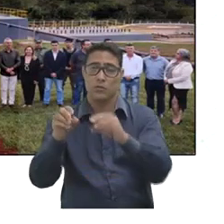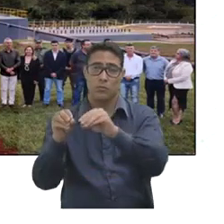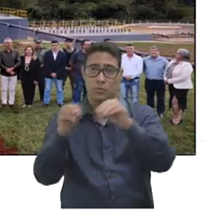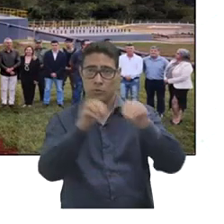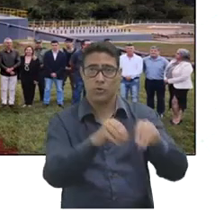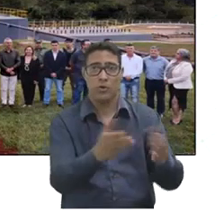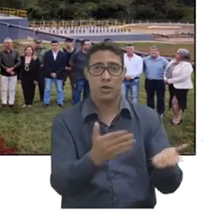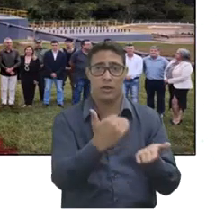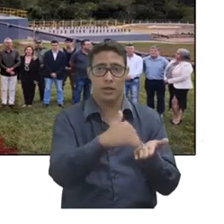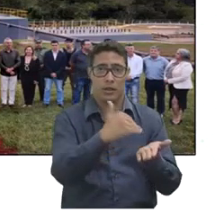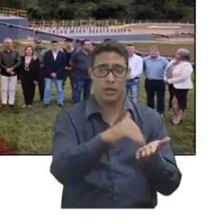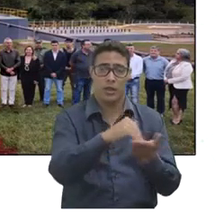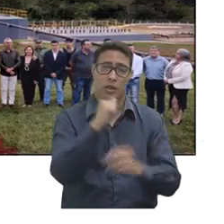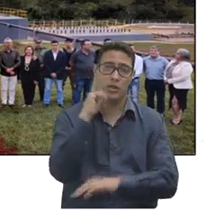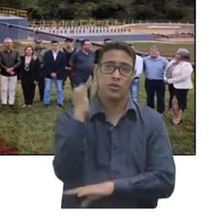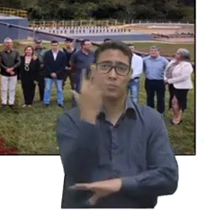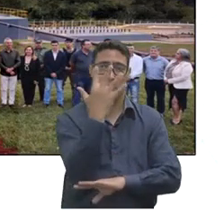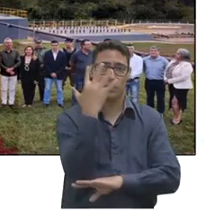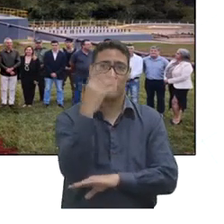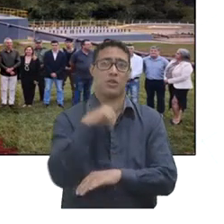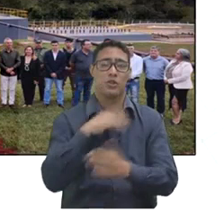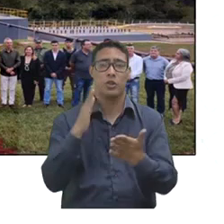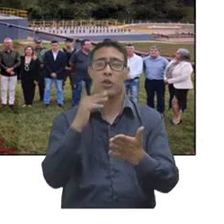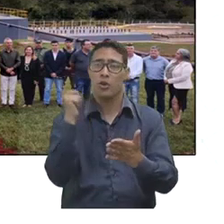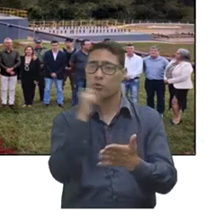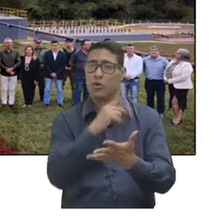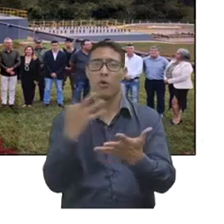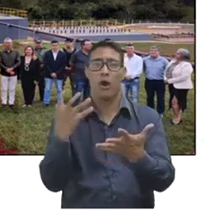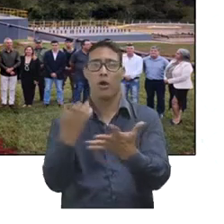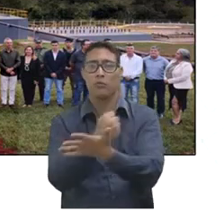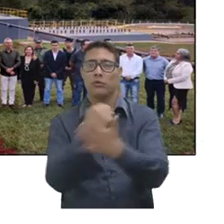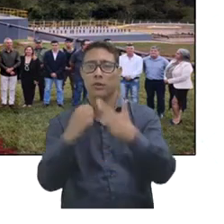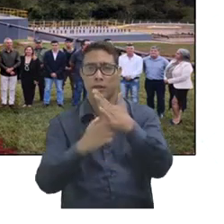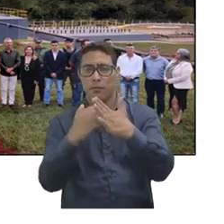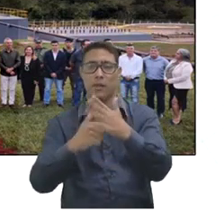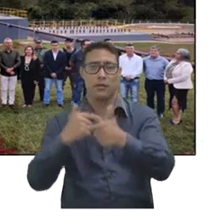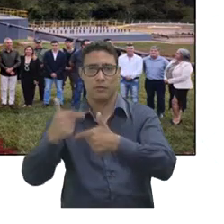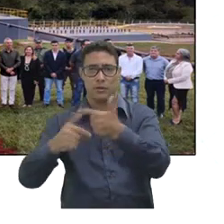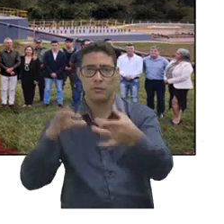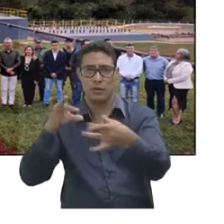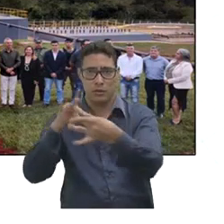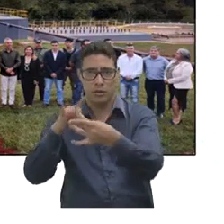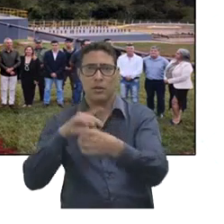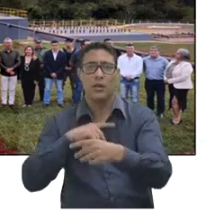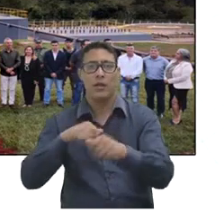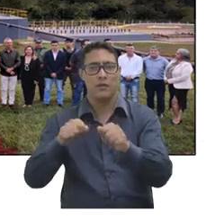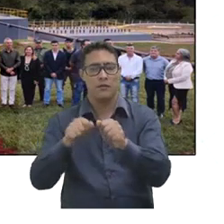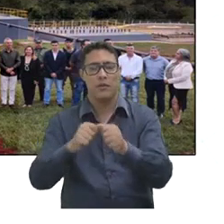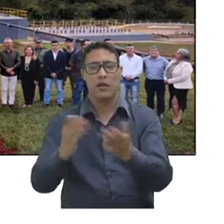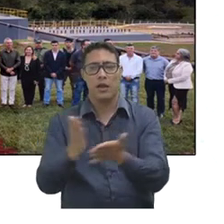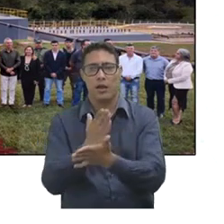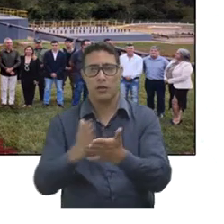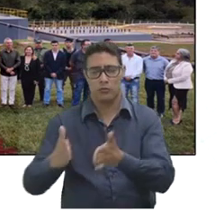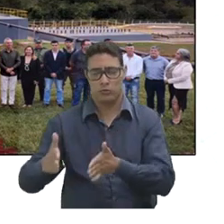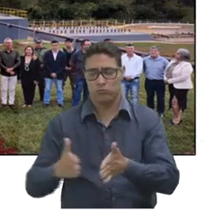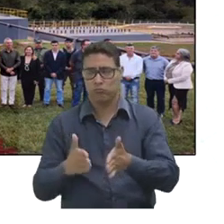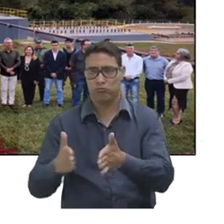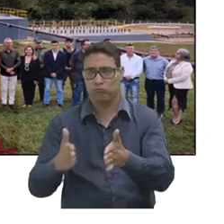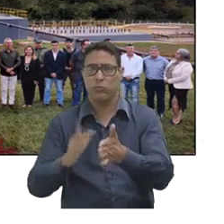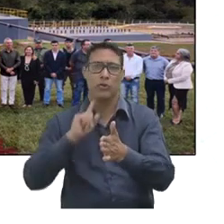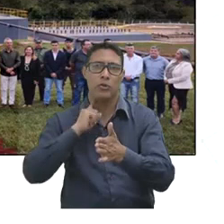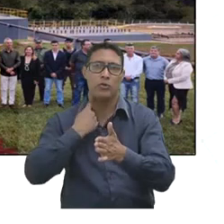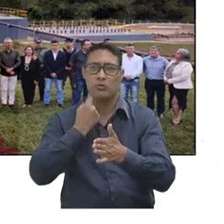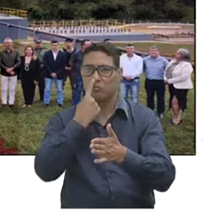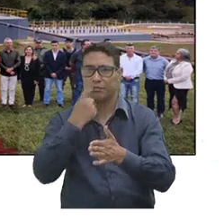nós Assumimos alguns convênios em andamento e concluímos sistemas de esgotamento sanitário em algumas cidades